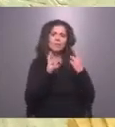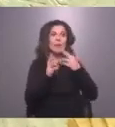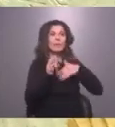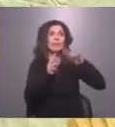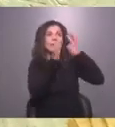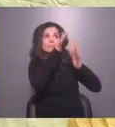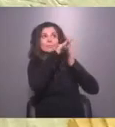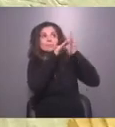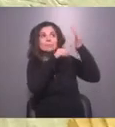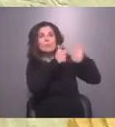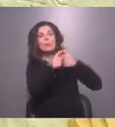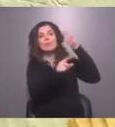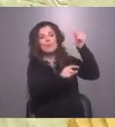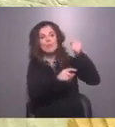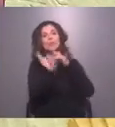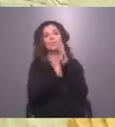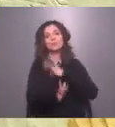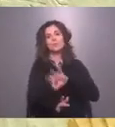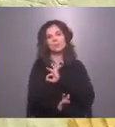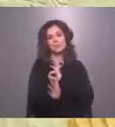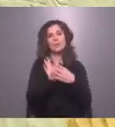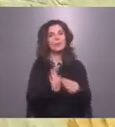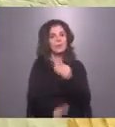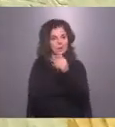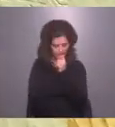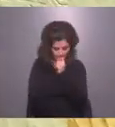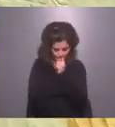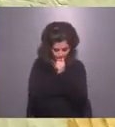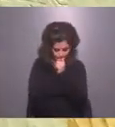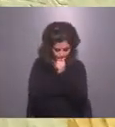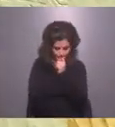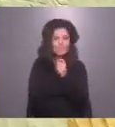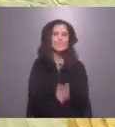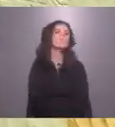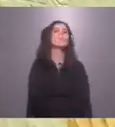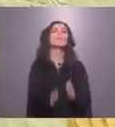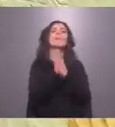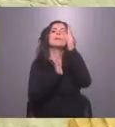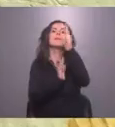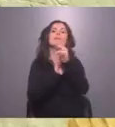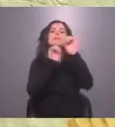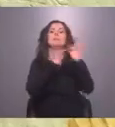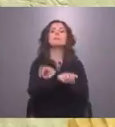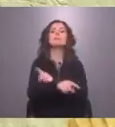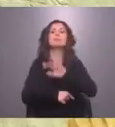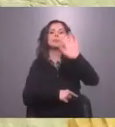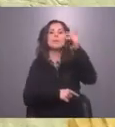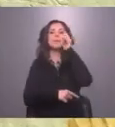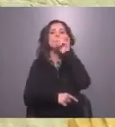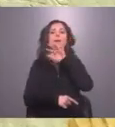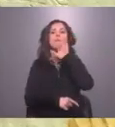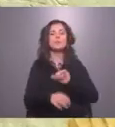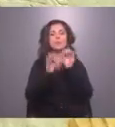bens supremos. Por Cristo nosso Senhor. A bênção de Deus Todo-Poderoso,